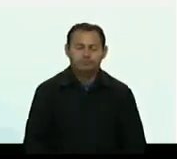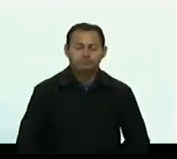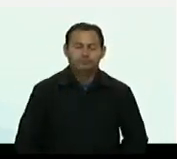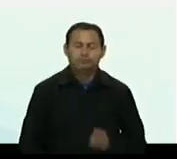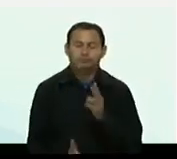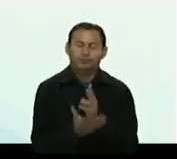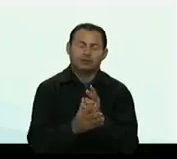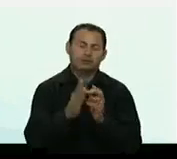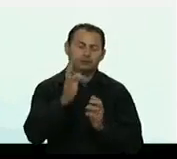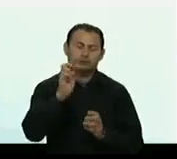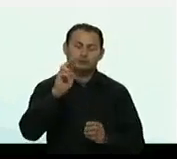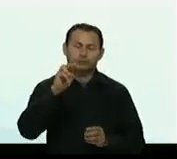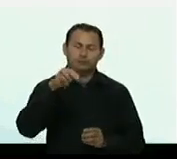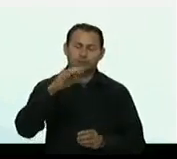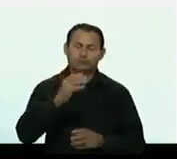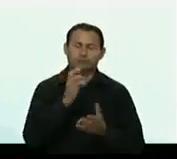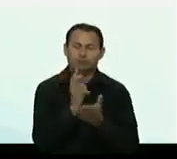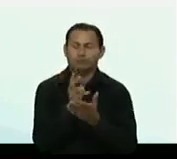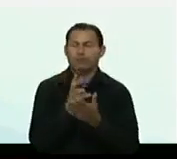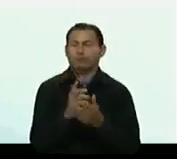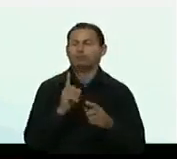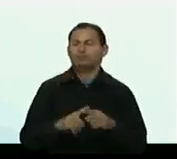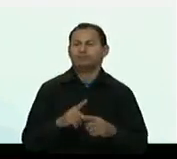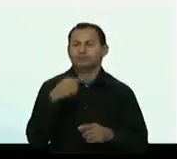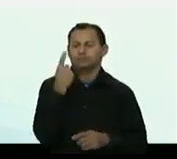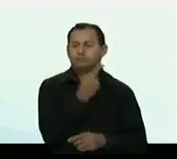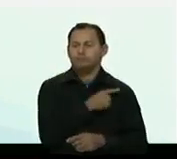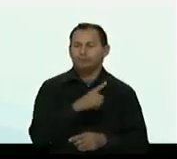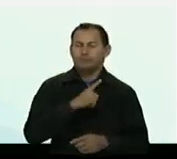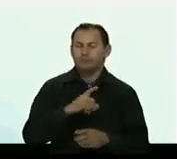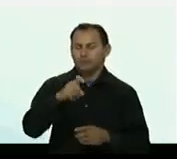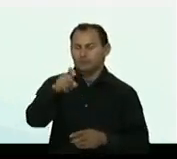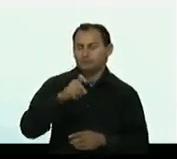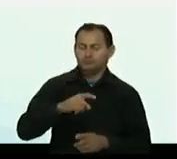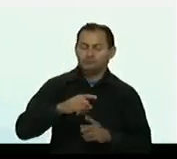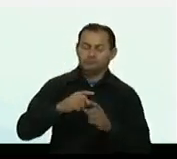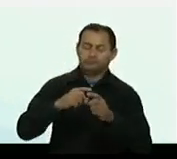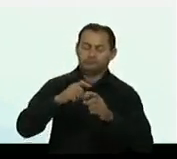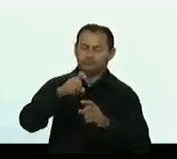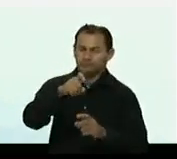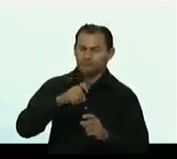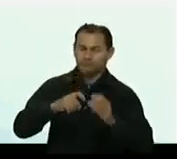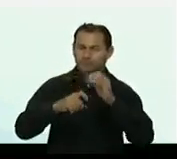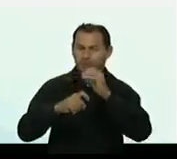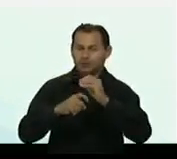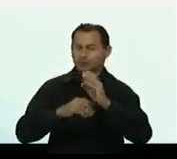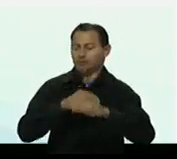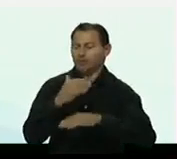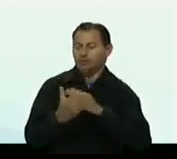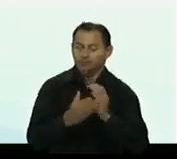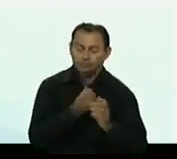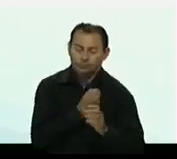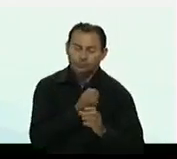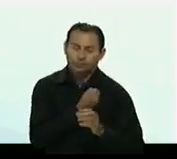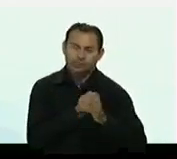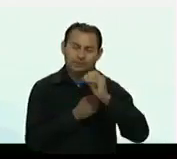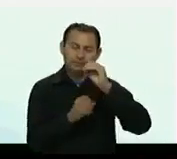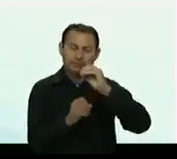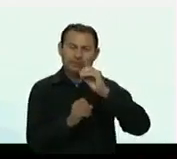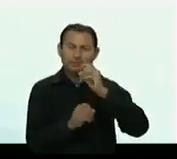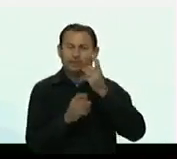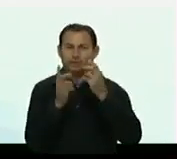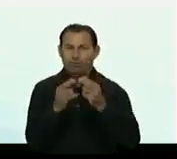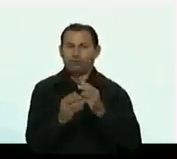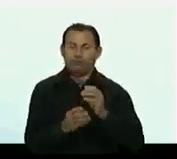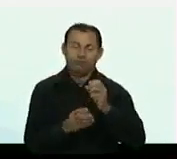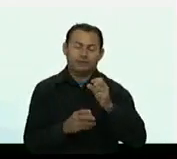que é uma função constante? Porque se nós tivermos aqui x elevado a 0, todo número elevado a 0 é